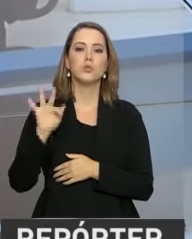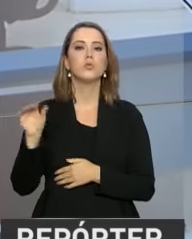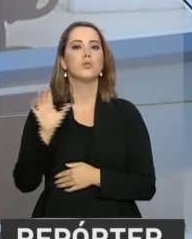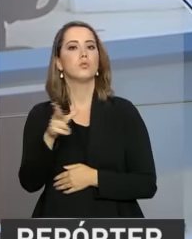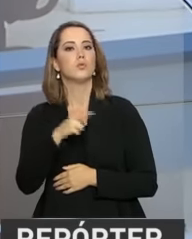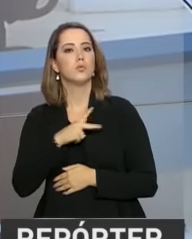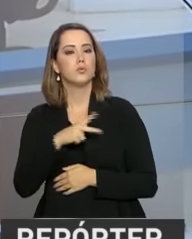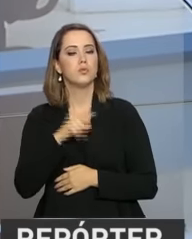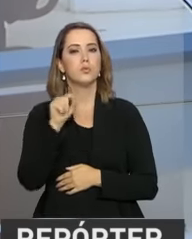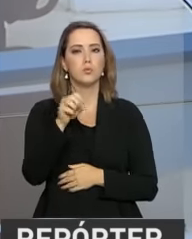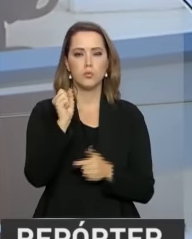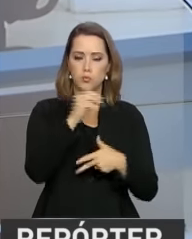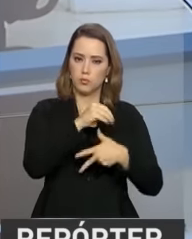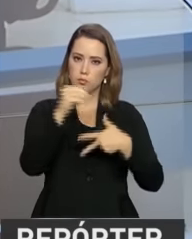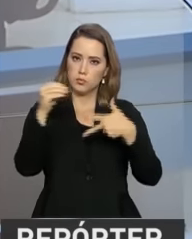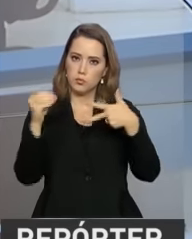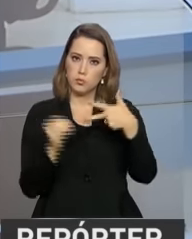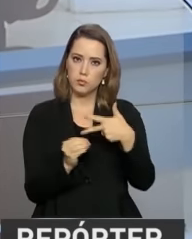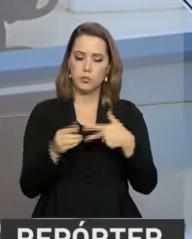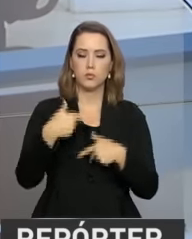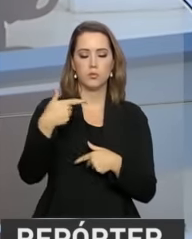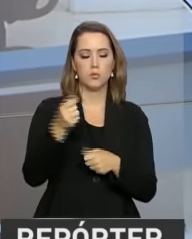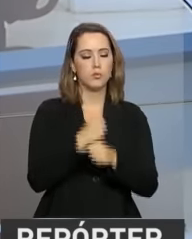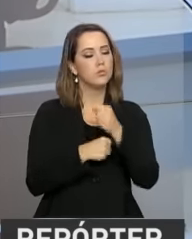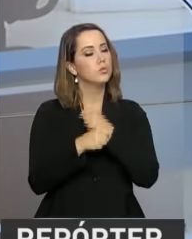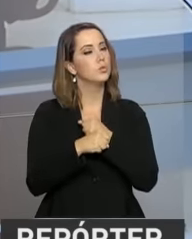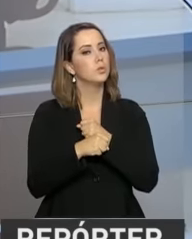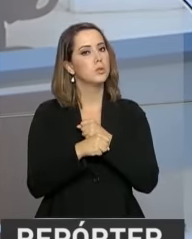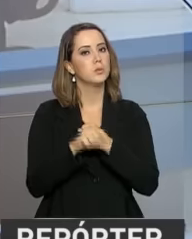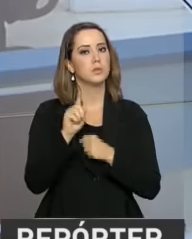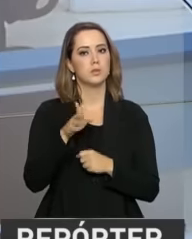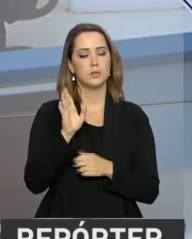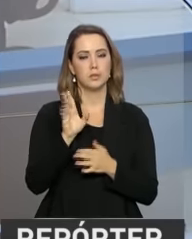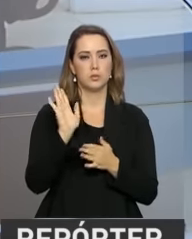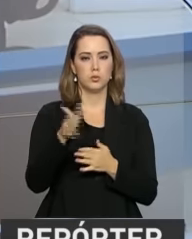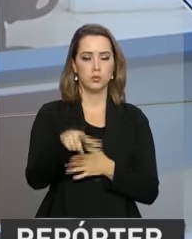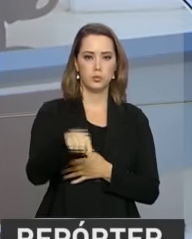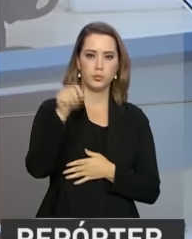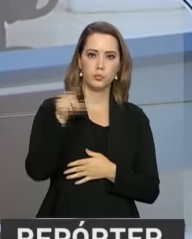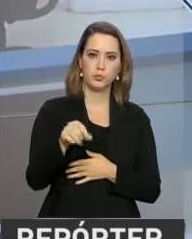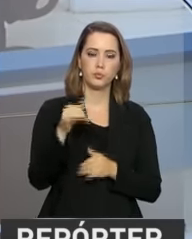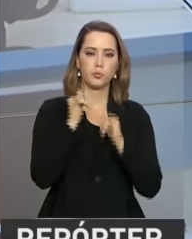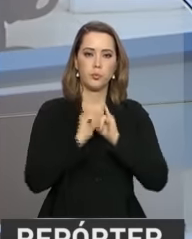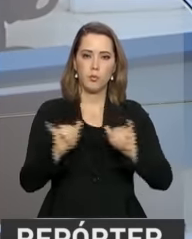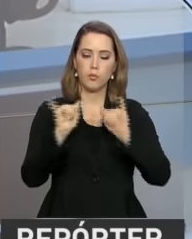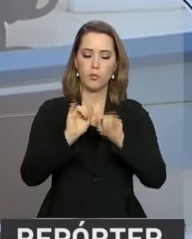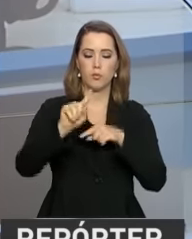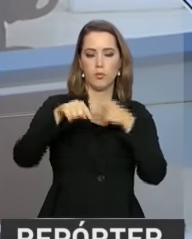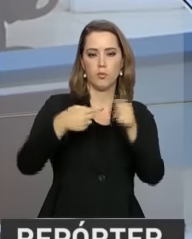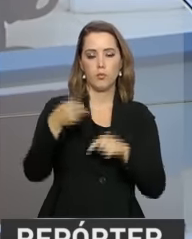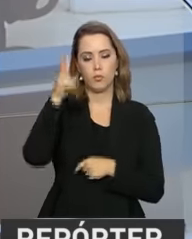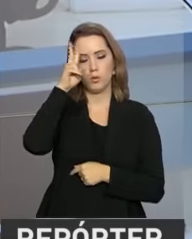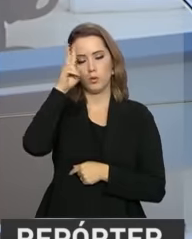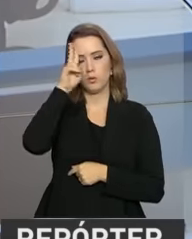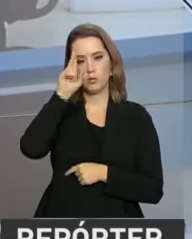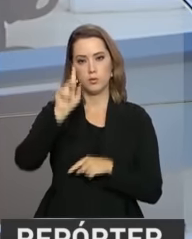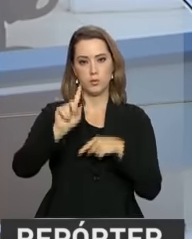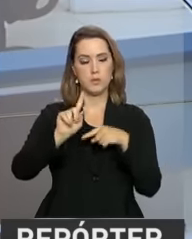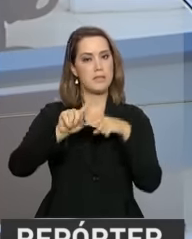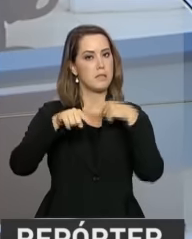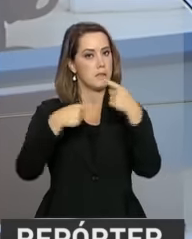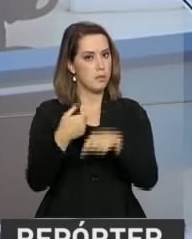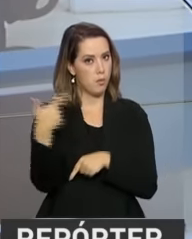o Enem de 2015 a primeira lista dos Estudantes pré-selecionados será divulgada na próxima segunda-feira e a segunda